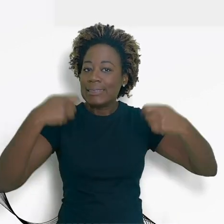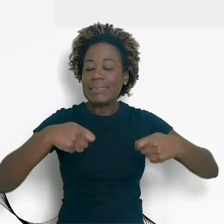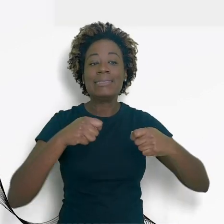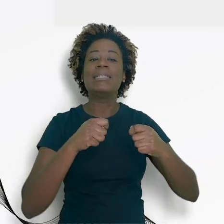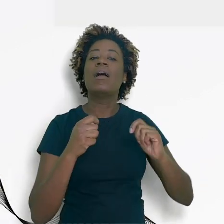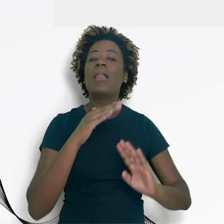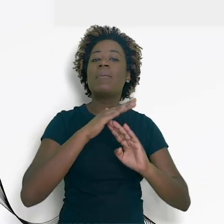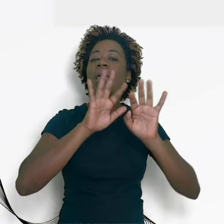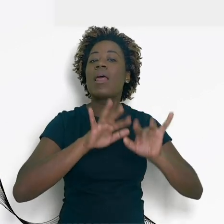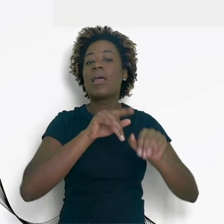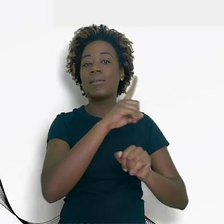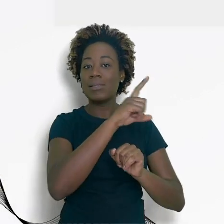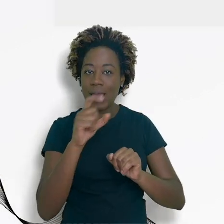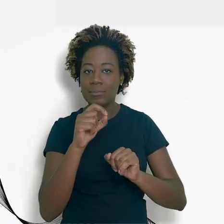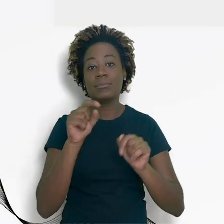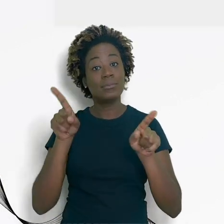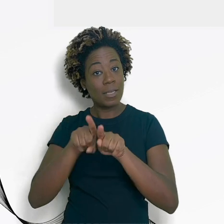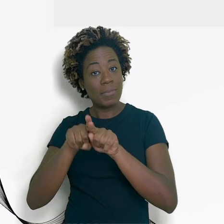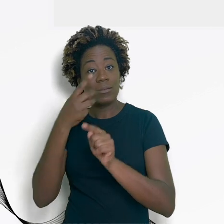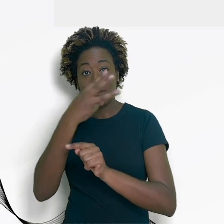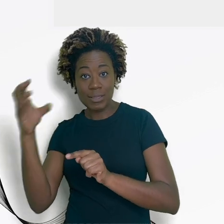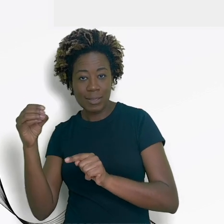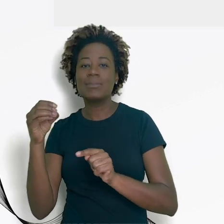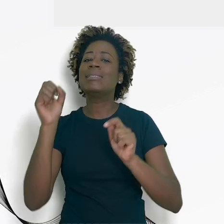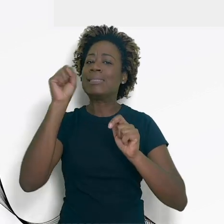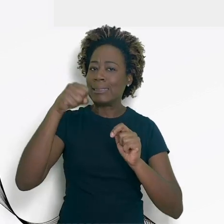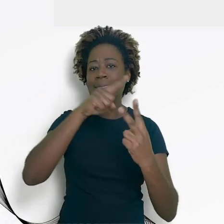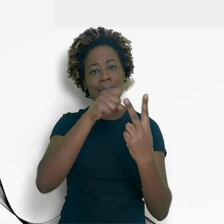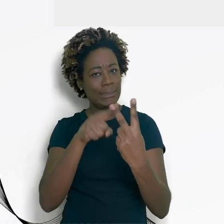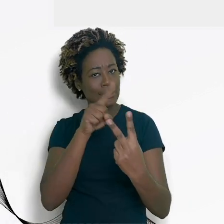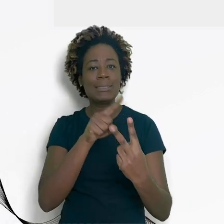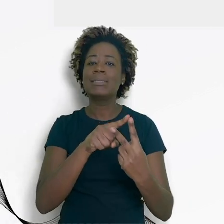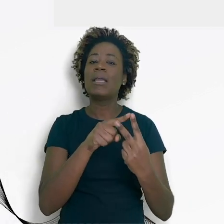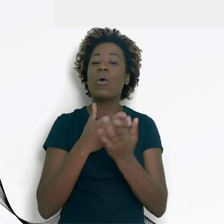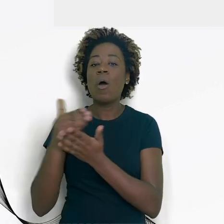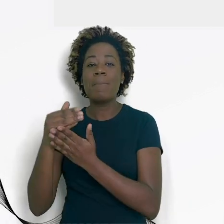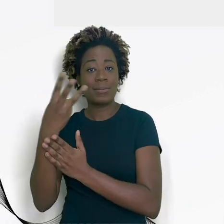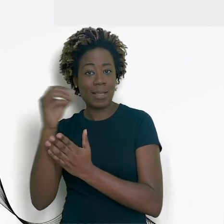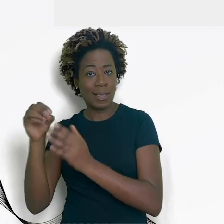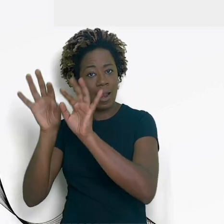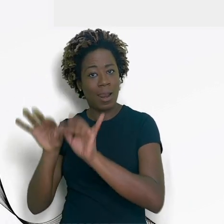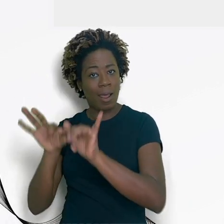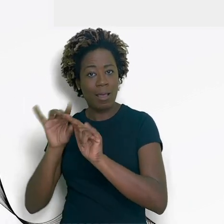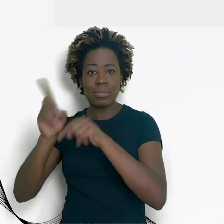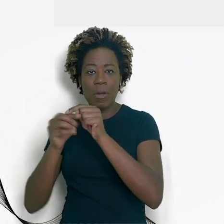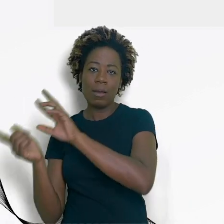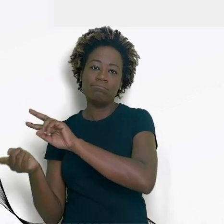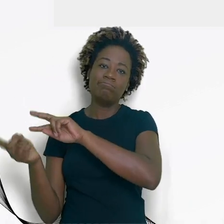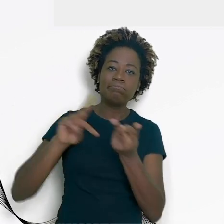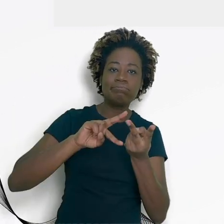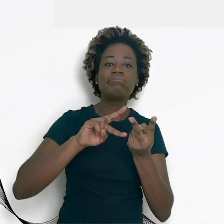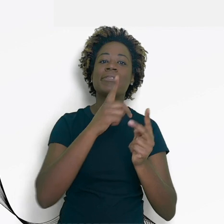100 caracteres e 300. E sim, faça as duas versões, comece pela de 300 caracteres e